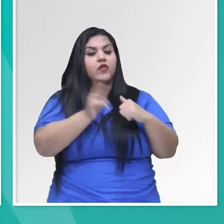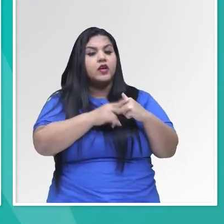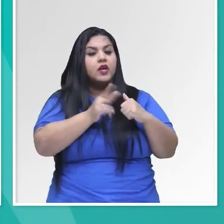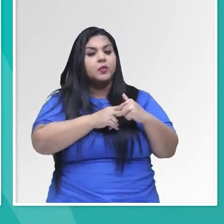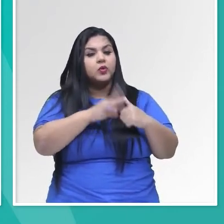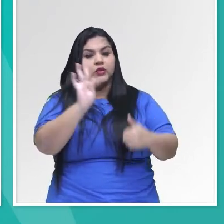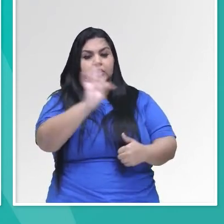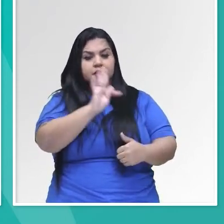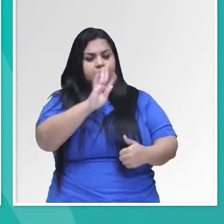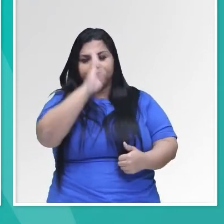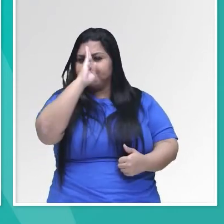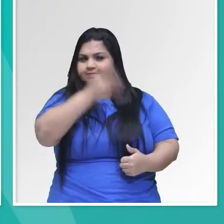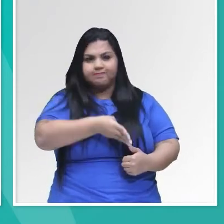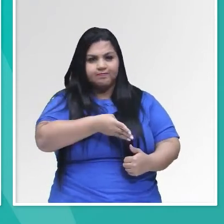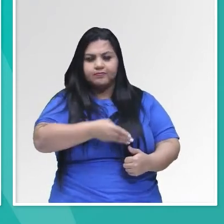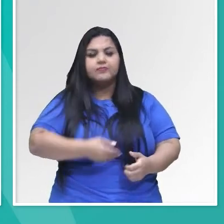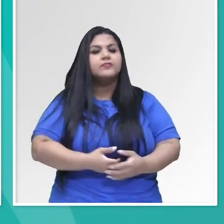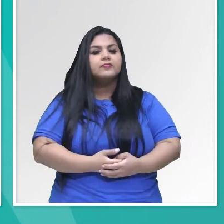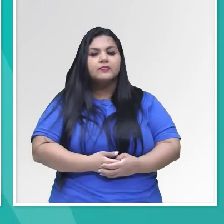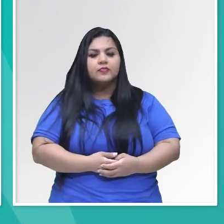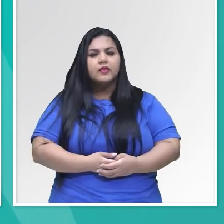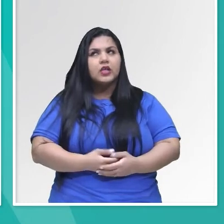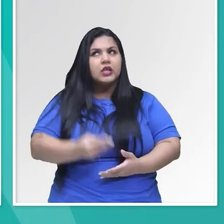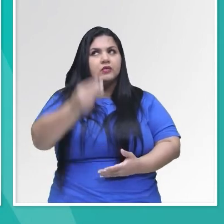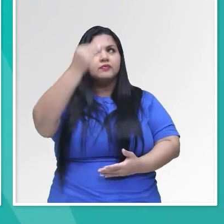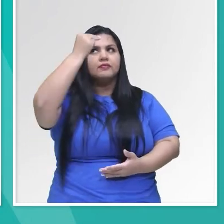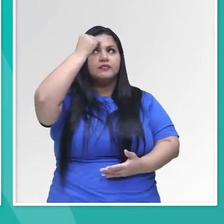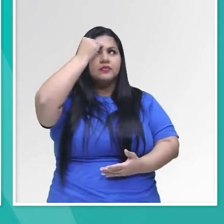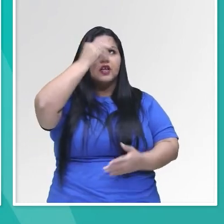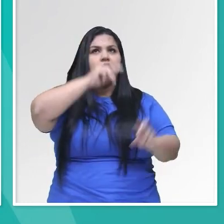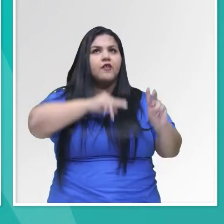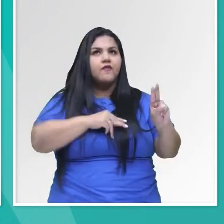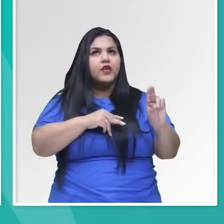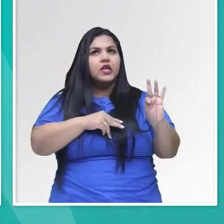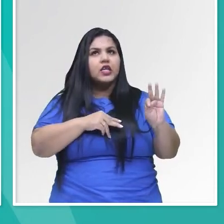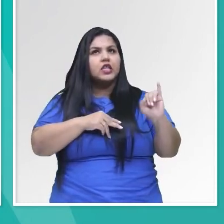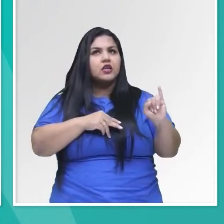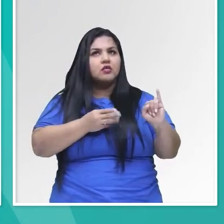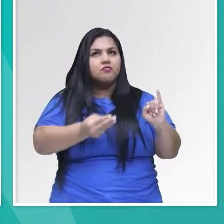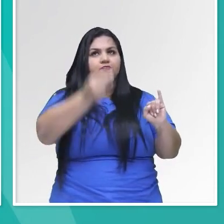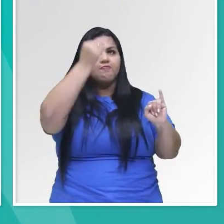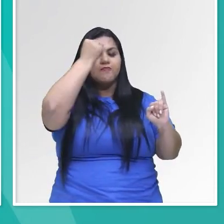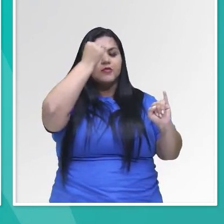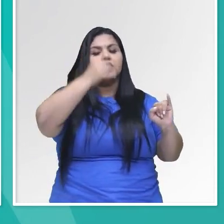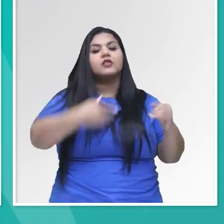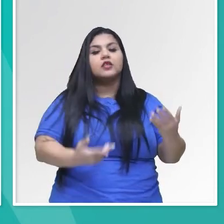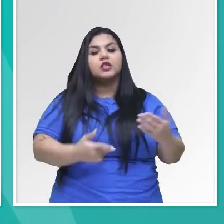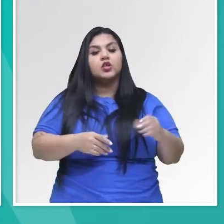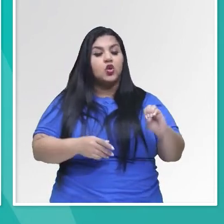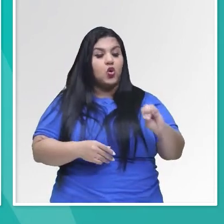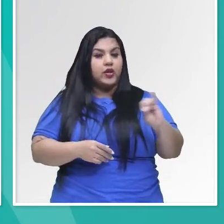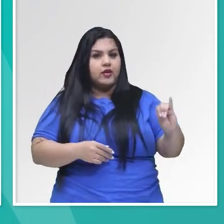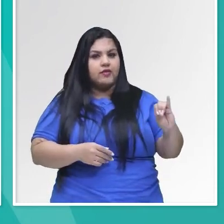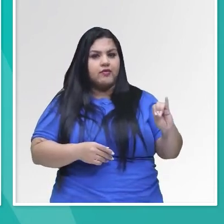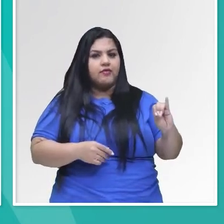transitivo indireto. Guardando essas siglas, tá bom? E o que significa OI?